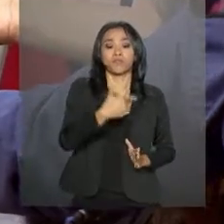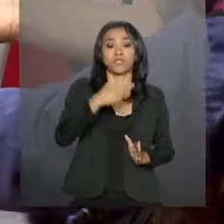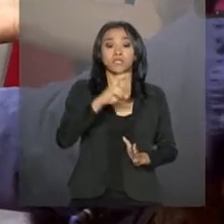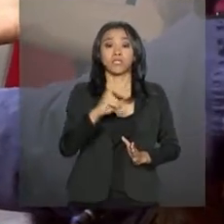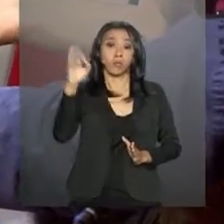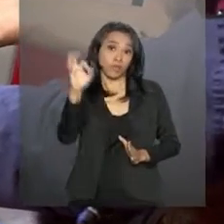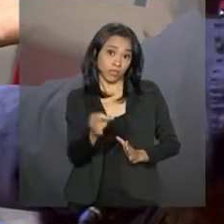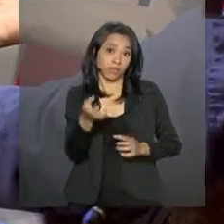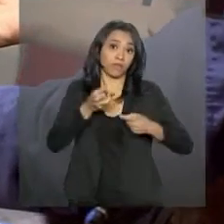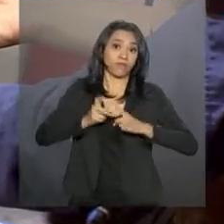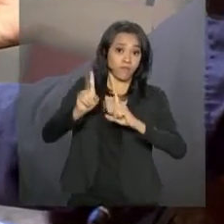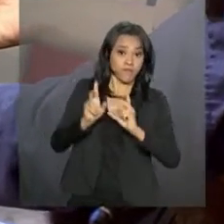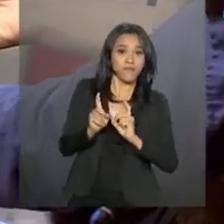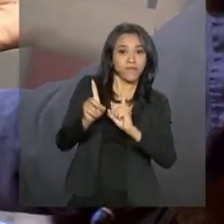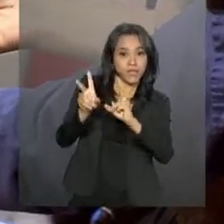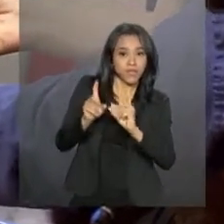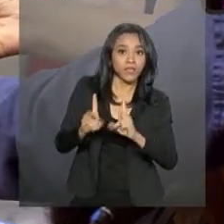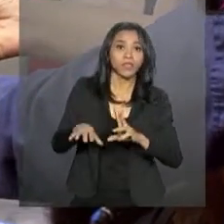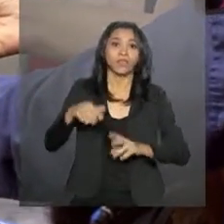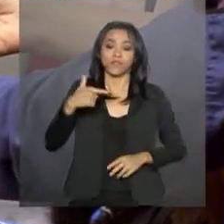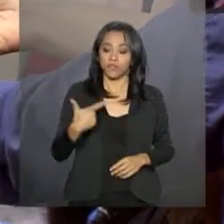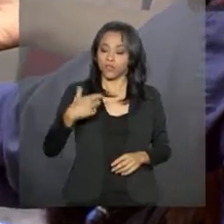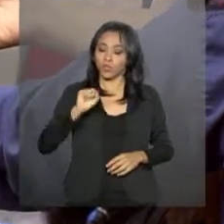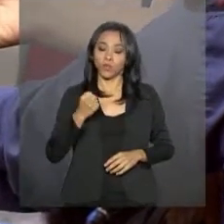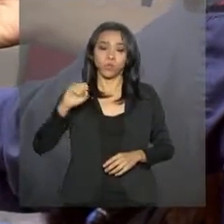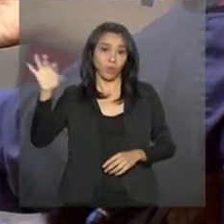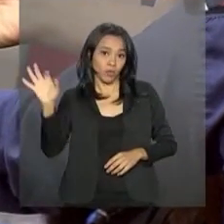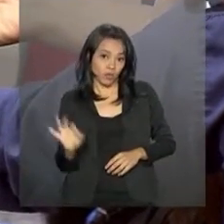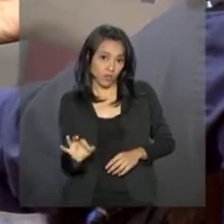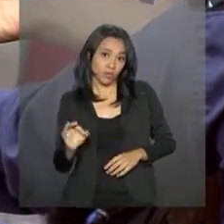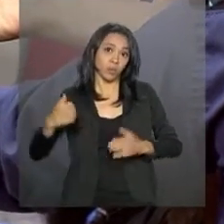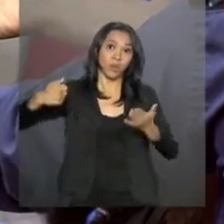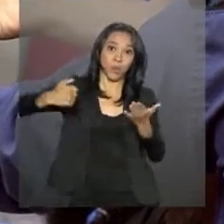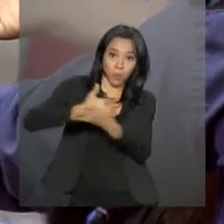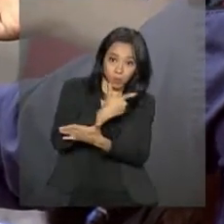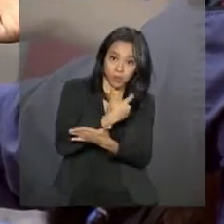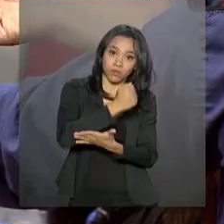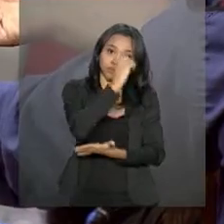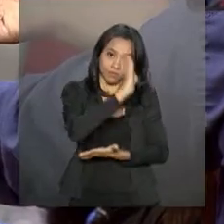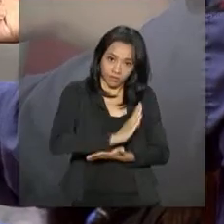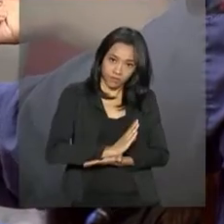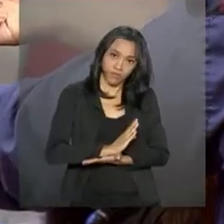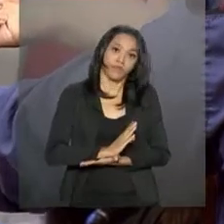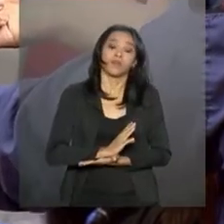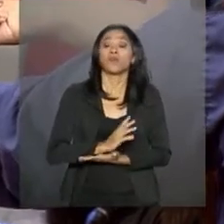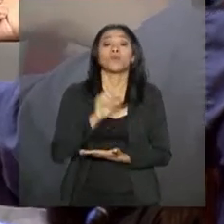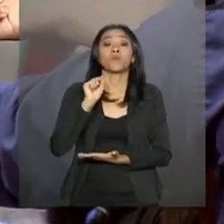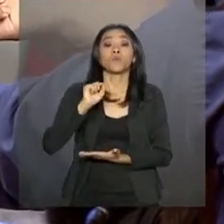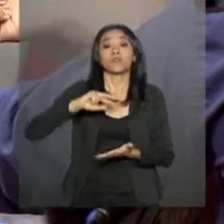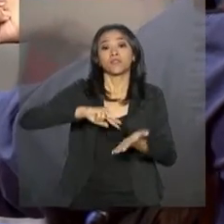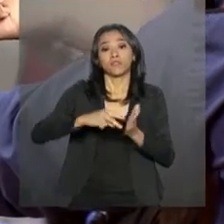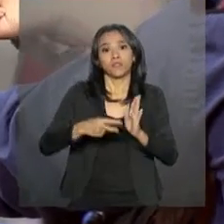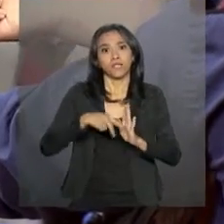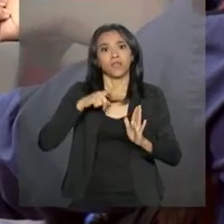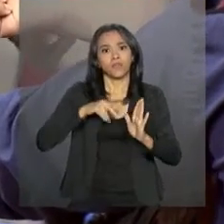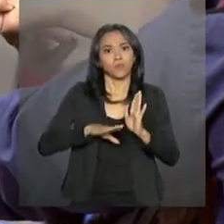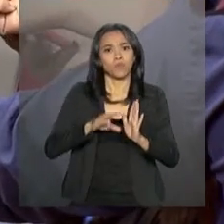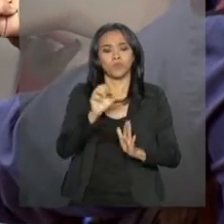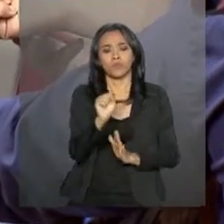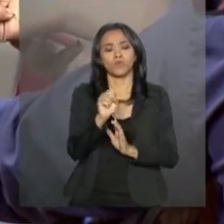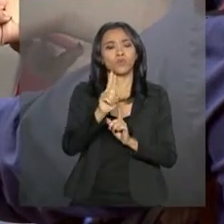brasileiras e de 28 por cento das nossas importações o que levou a um superávit